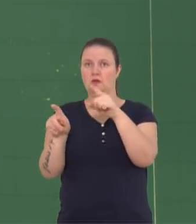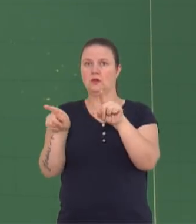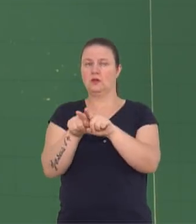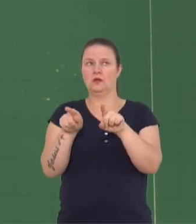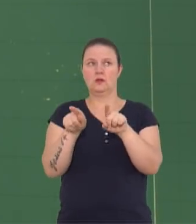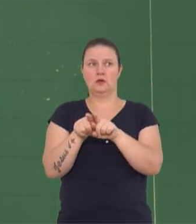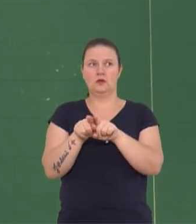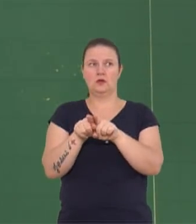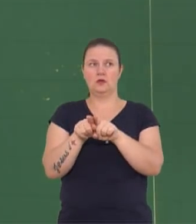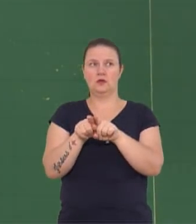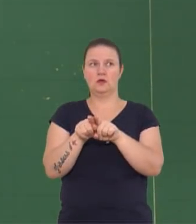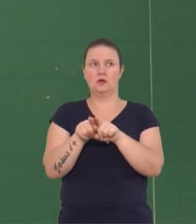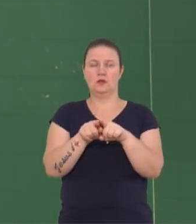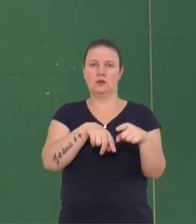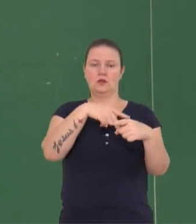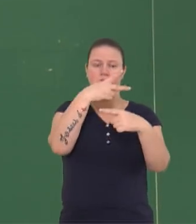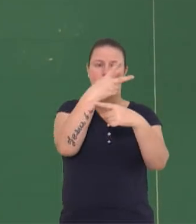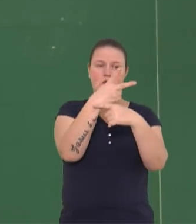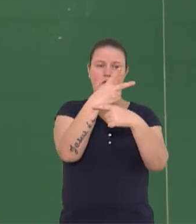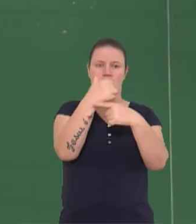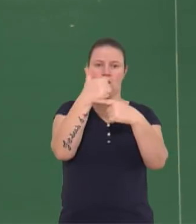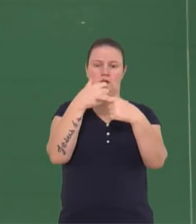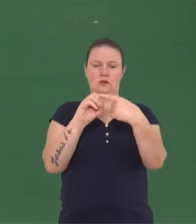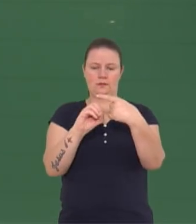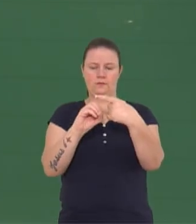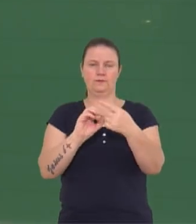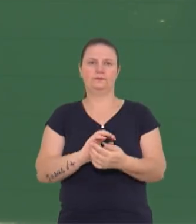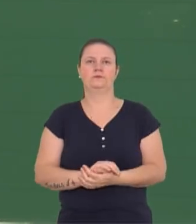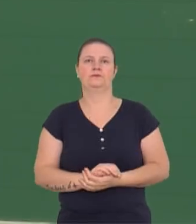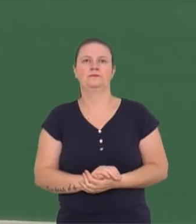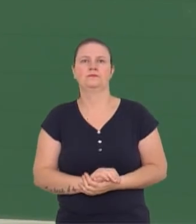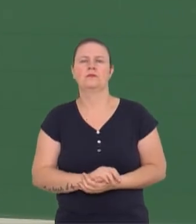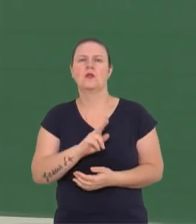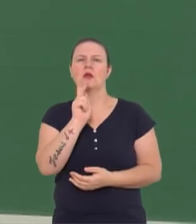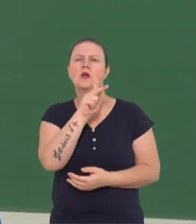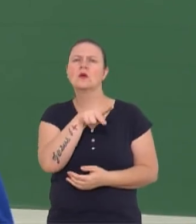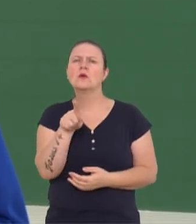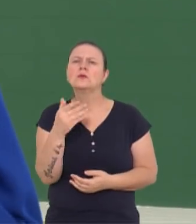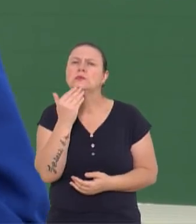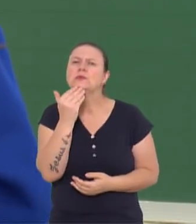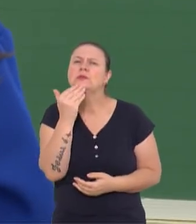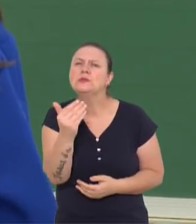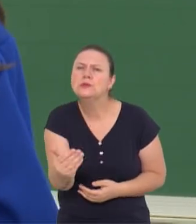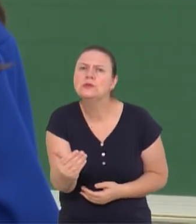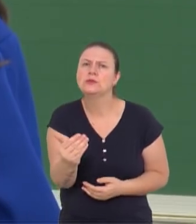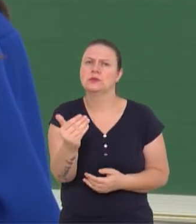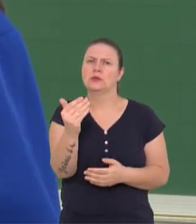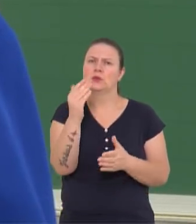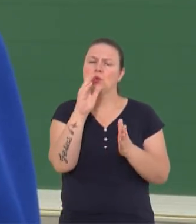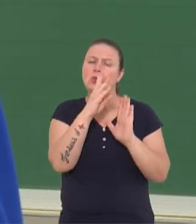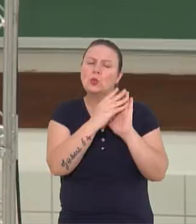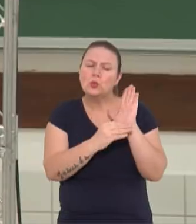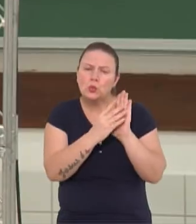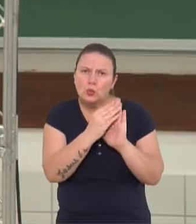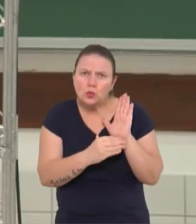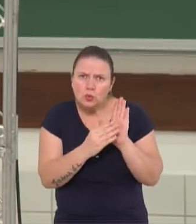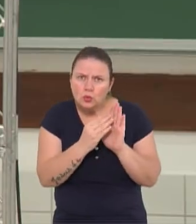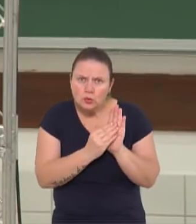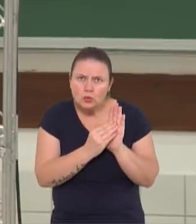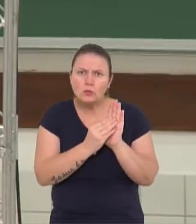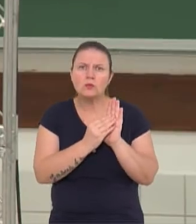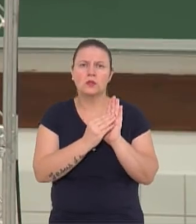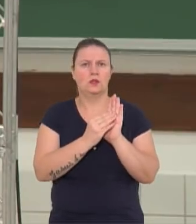2 décimos. Professora, vai pedir para vocês anotarem com bastante carinho isso. Sabe por